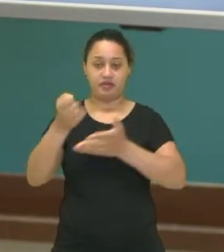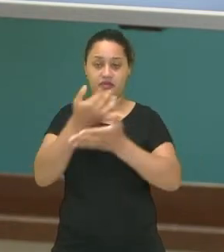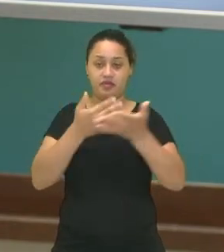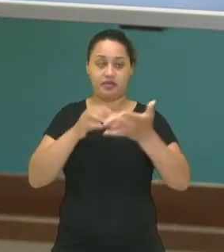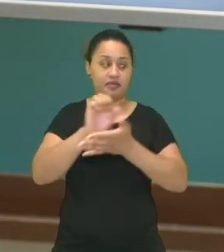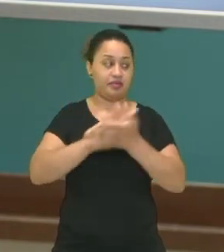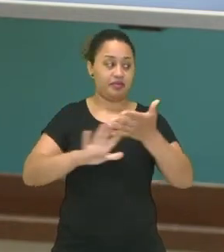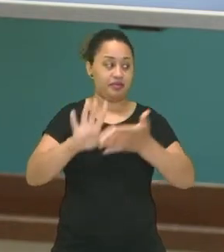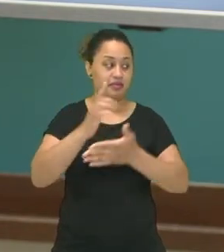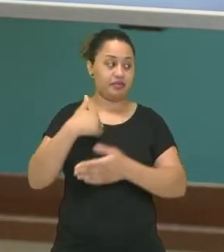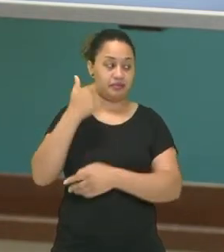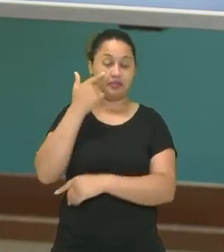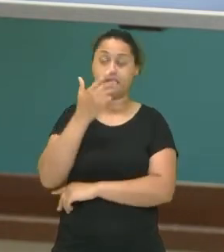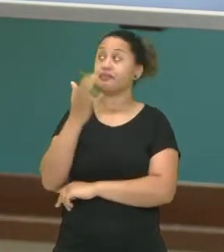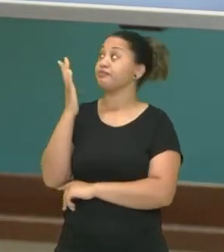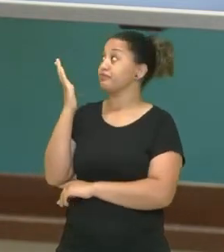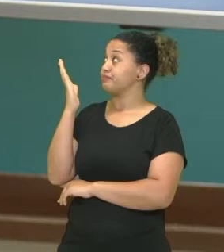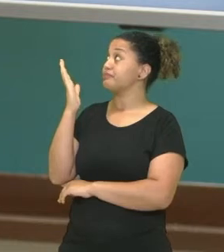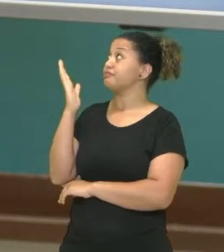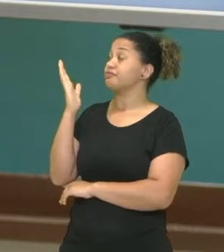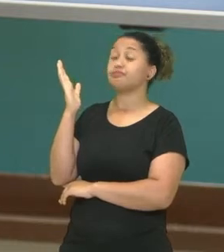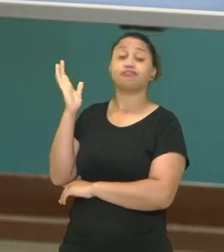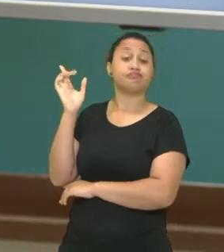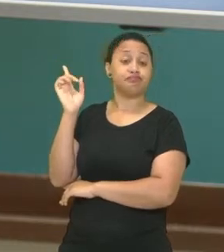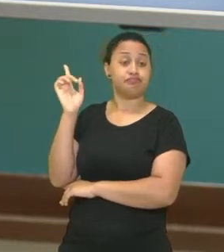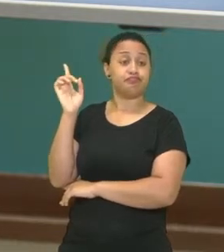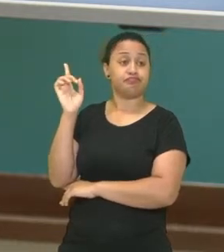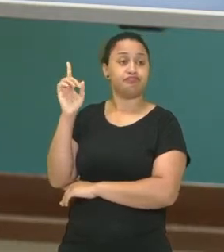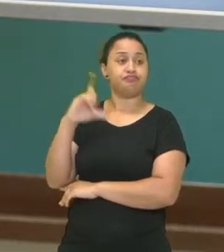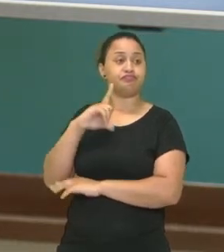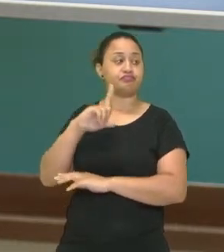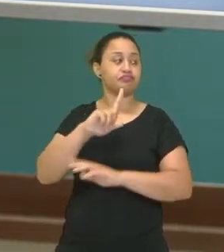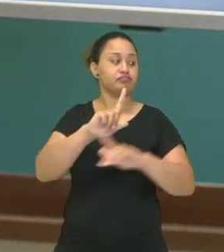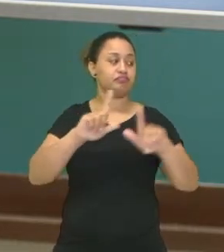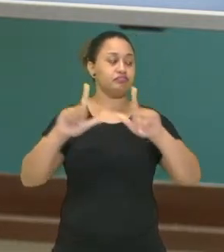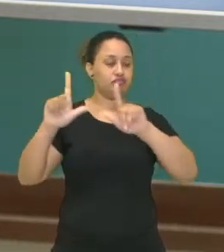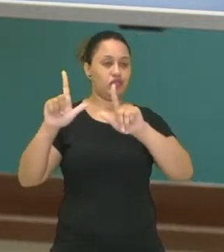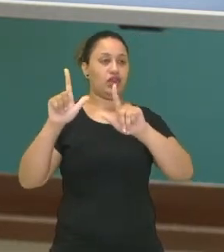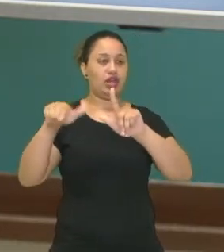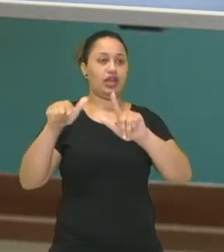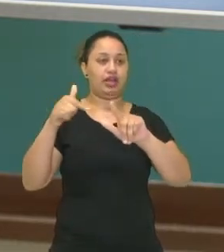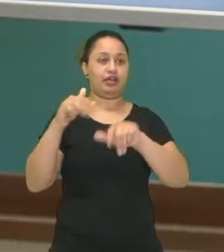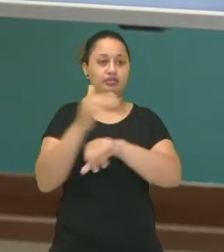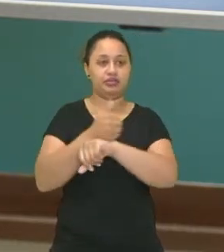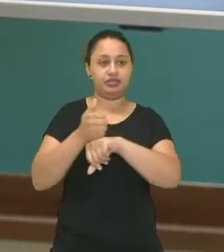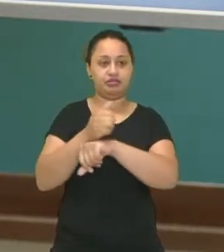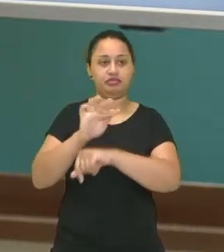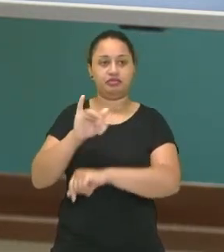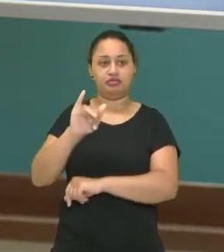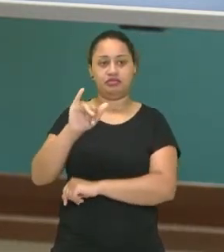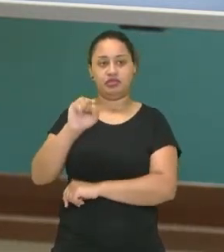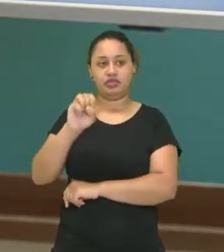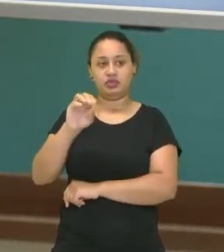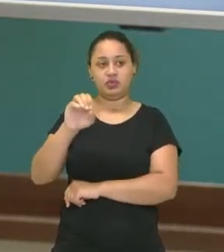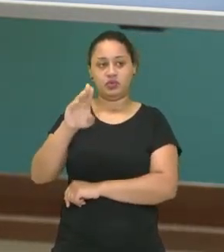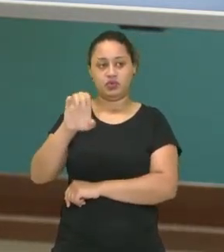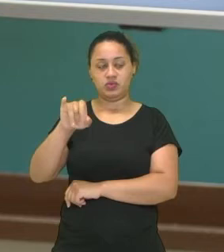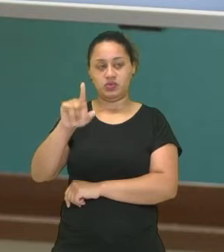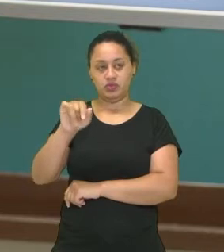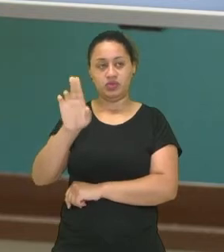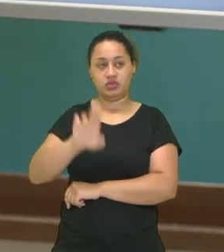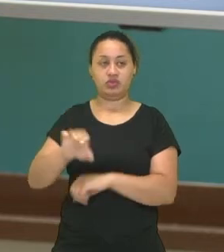tá? Então, à esquerda há um fisiculturista que utiliza de exercícios da